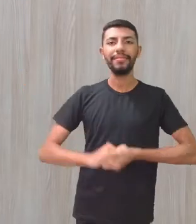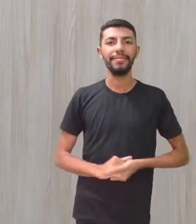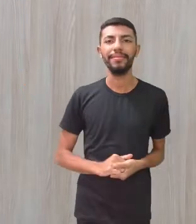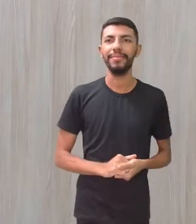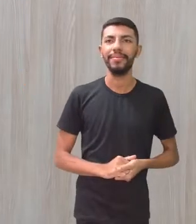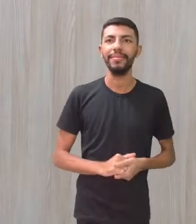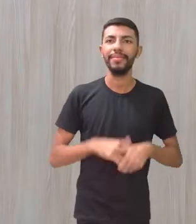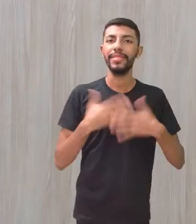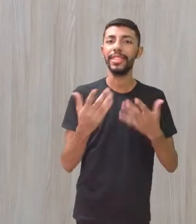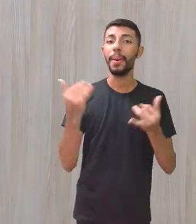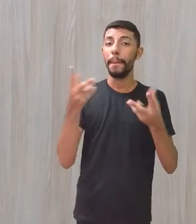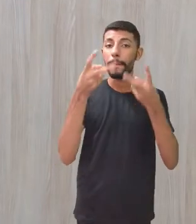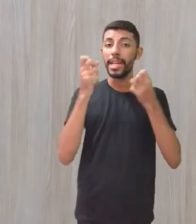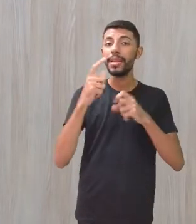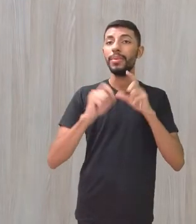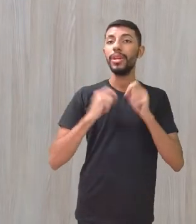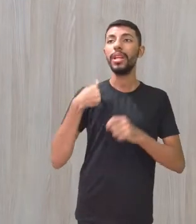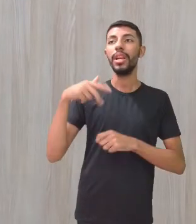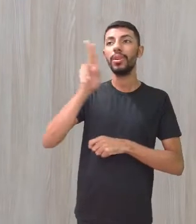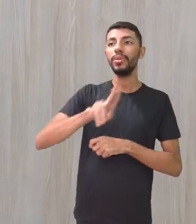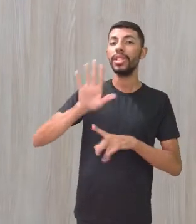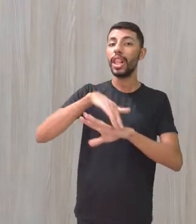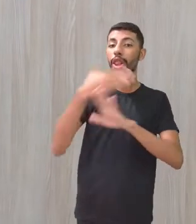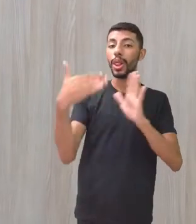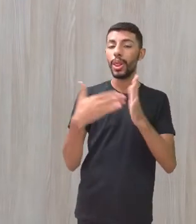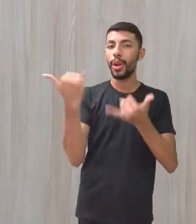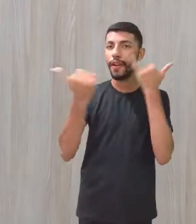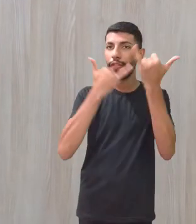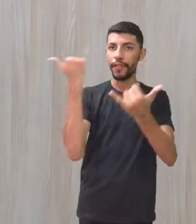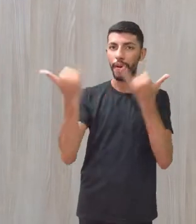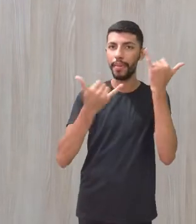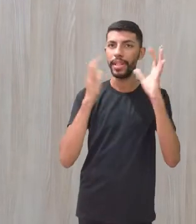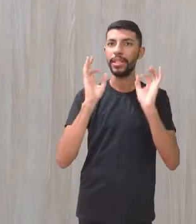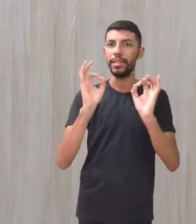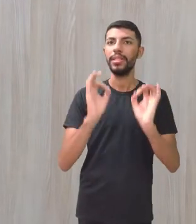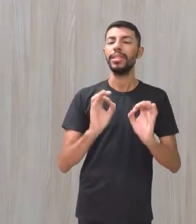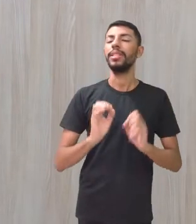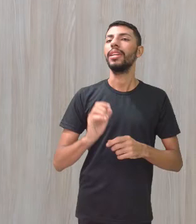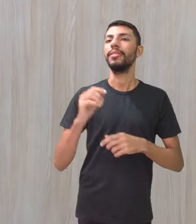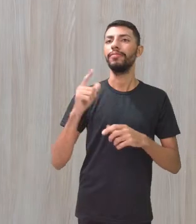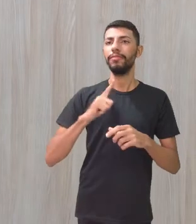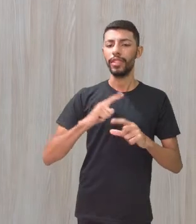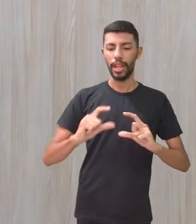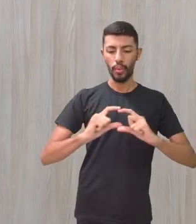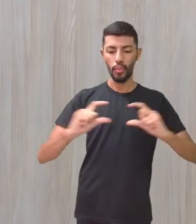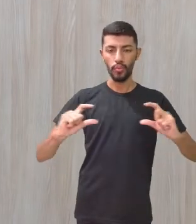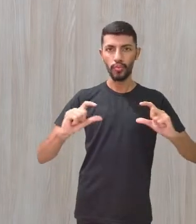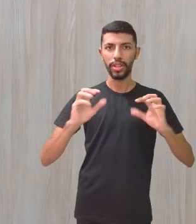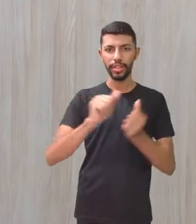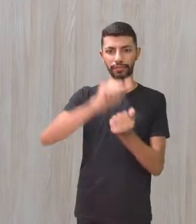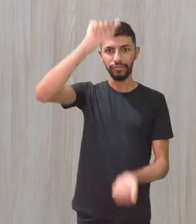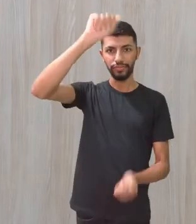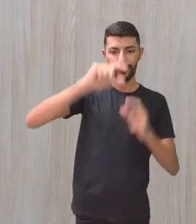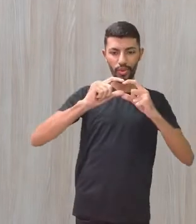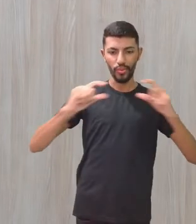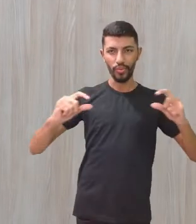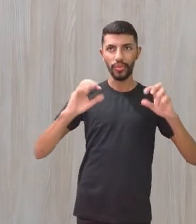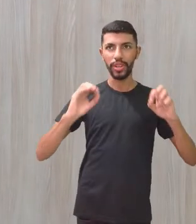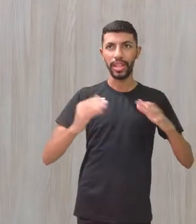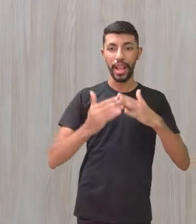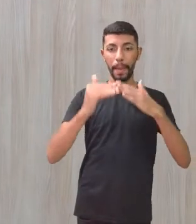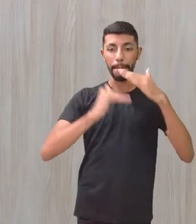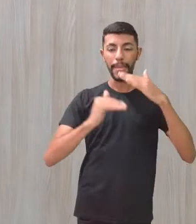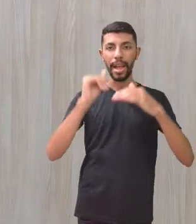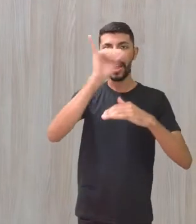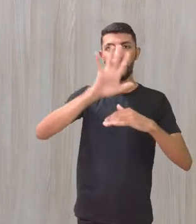que agora eu coloquei todas as informações condensadas abaixo, né, no finzinho do nosso cartaz, abaixo da imagem.